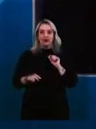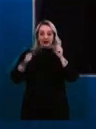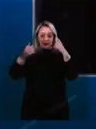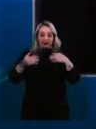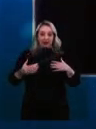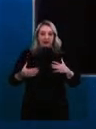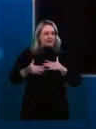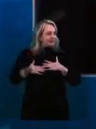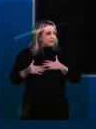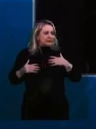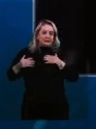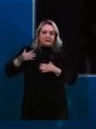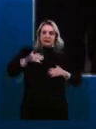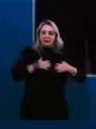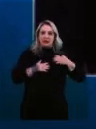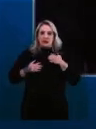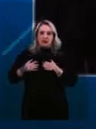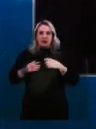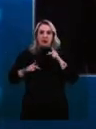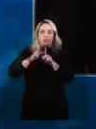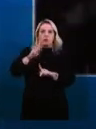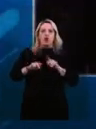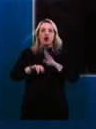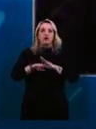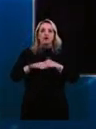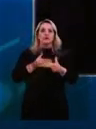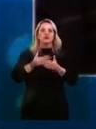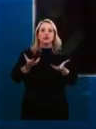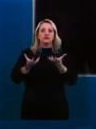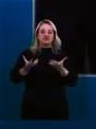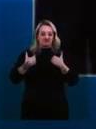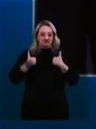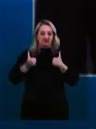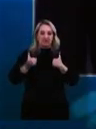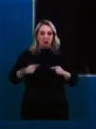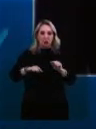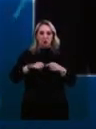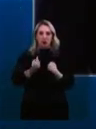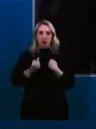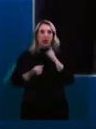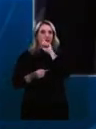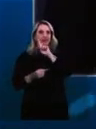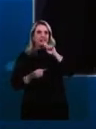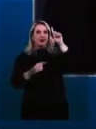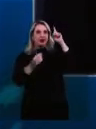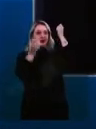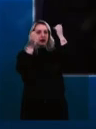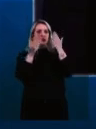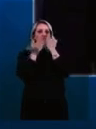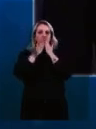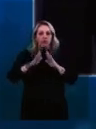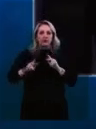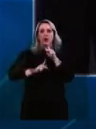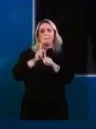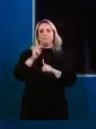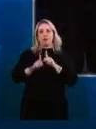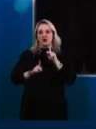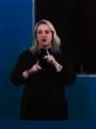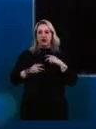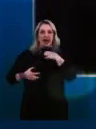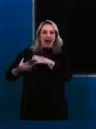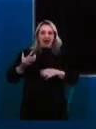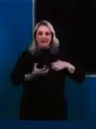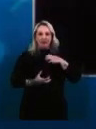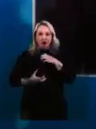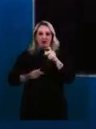é uma indignação do povo, podem fazer o que quiser para cima de mim, com a graça de Deus e a humildade do povo e a